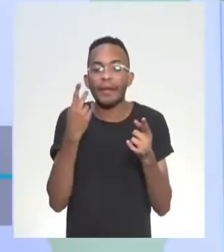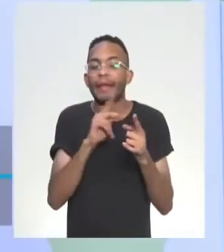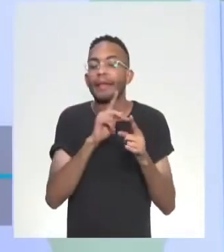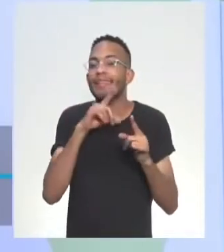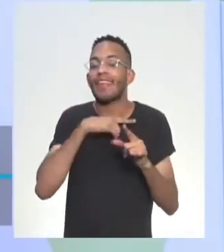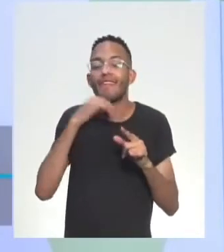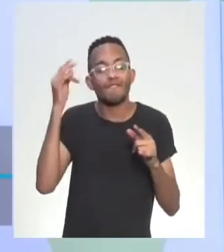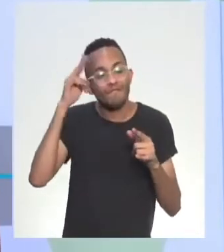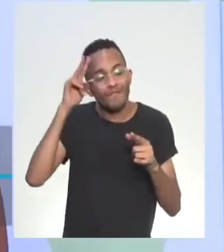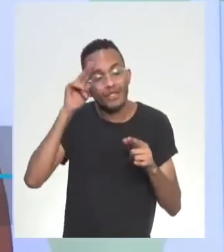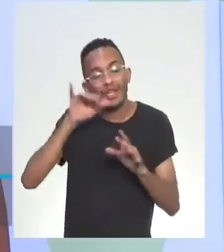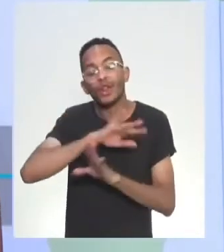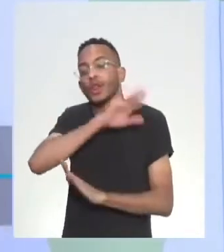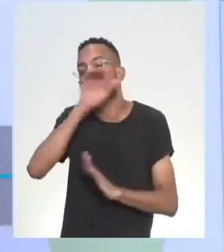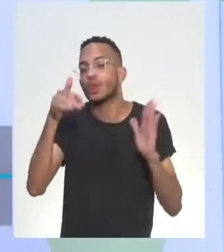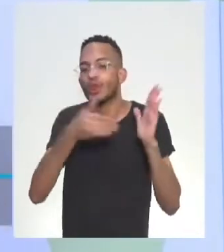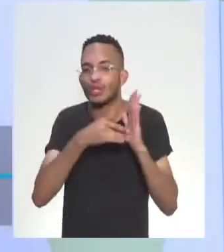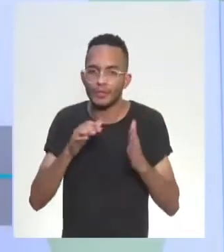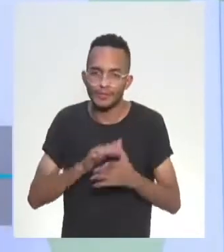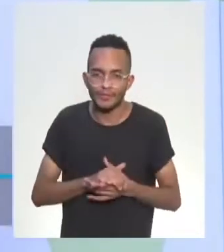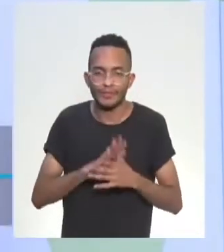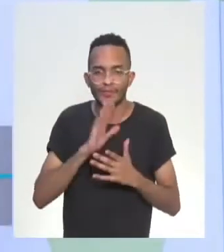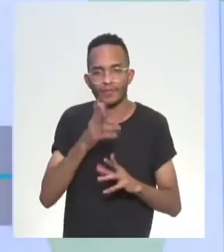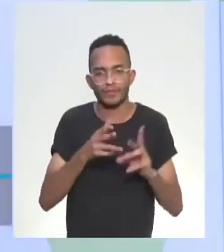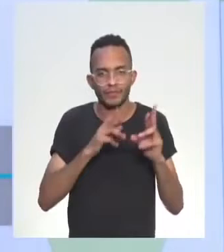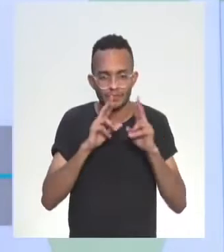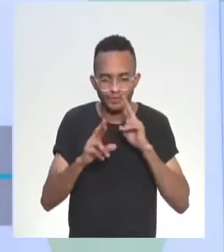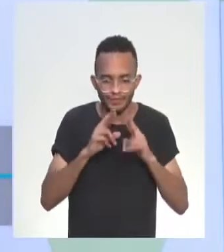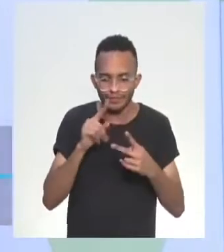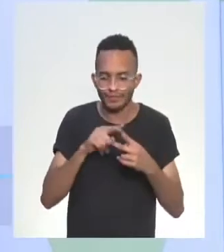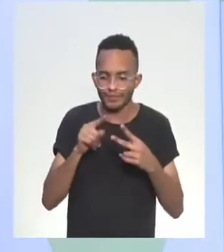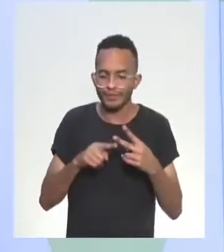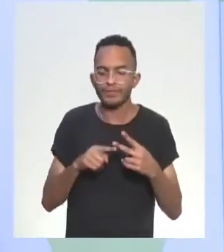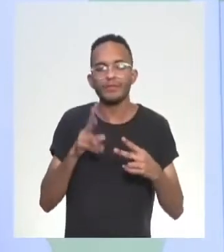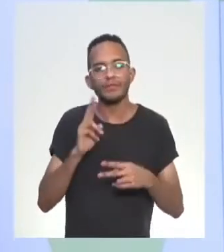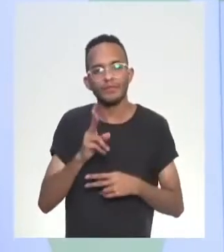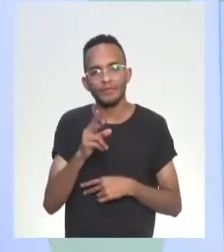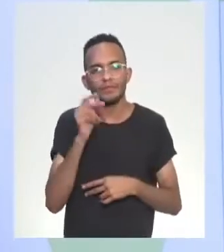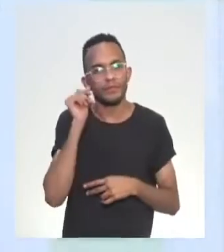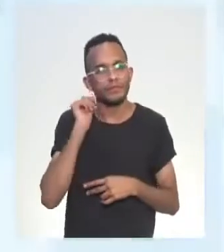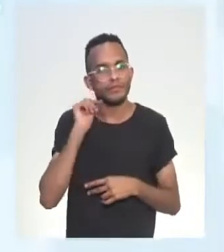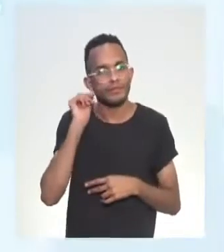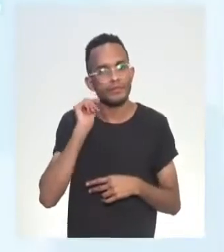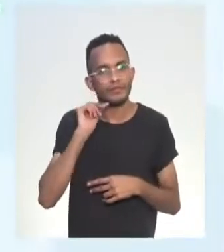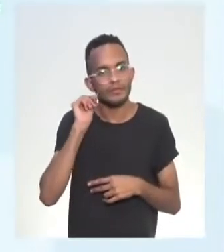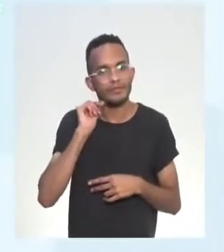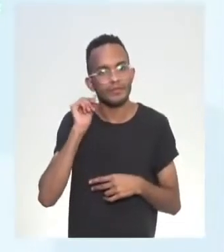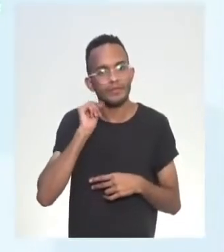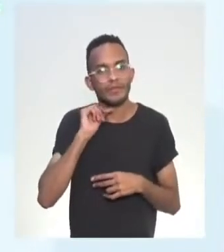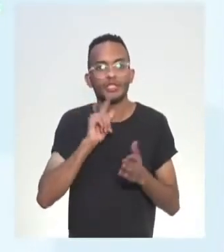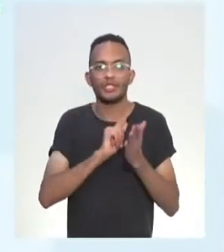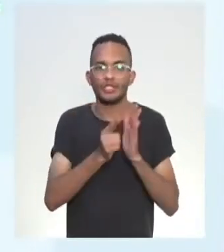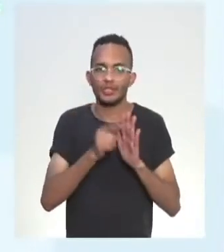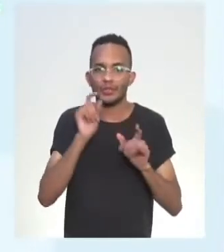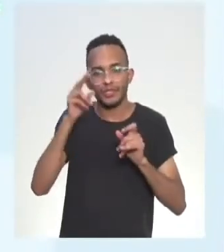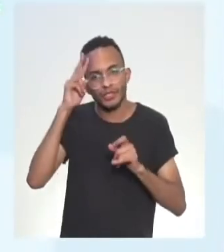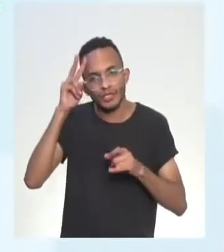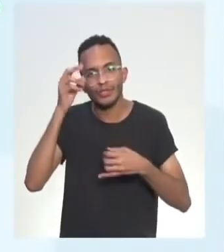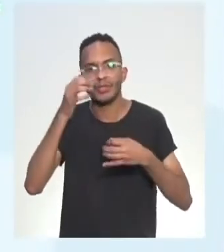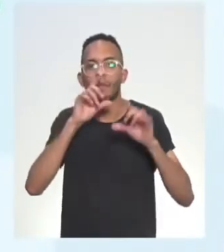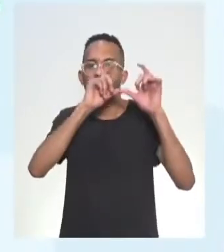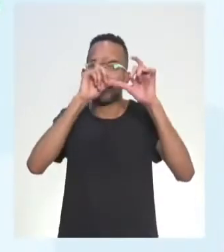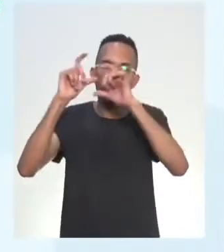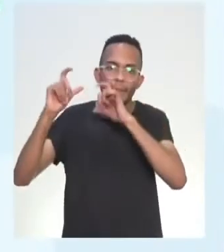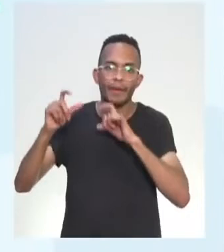mas com a história completa. Vamos lá. Então, já respondemos as duas. Continuando aí, a resposta aí, ó, gênero textual no qual as histórias são narradas em